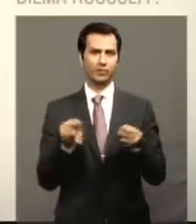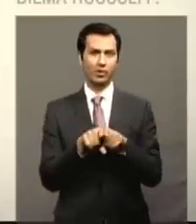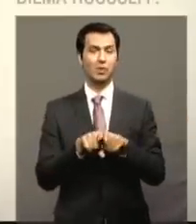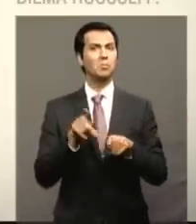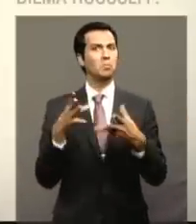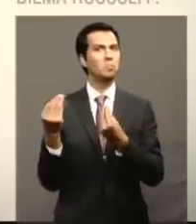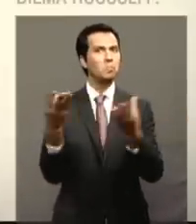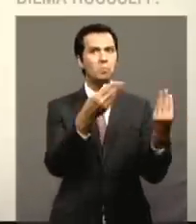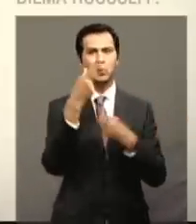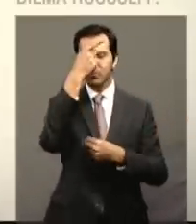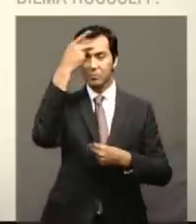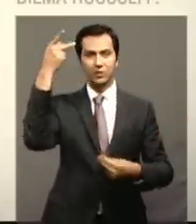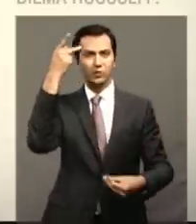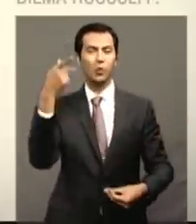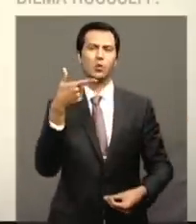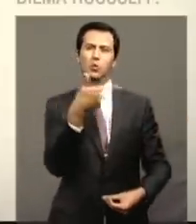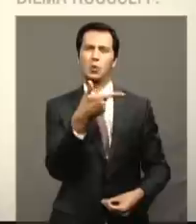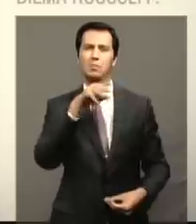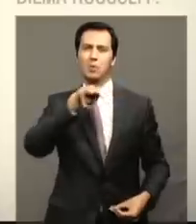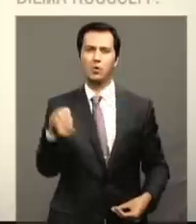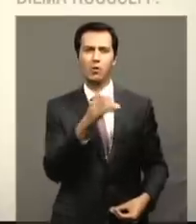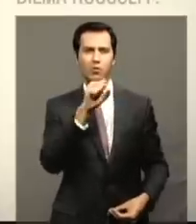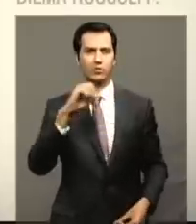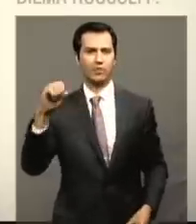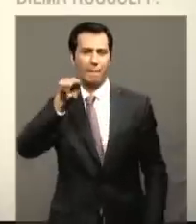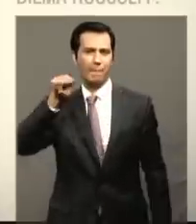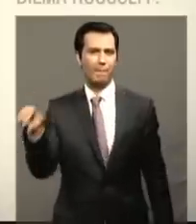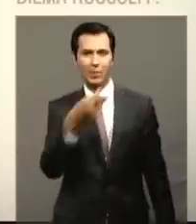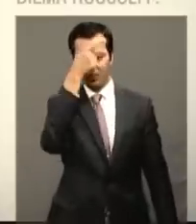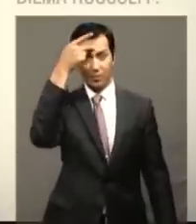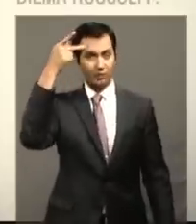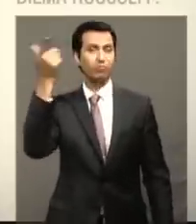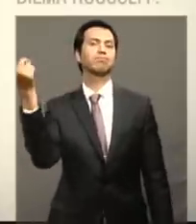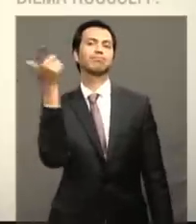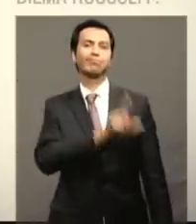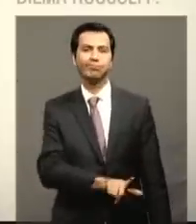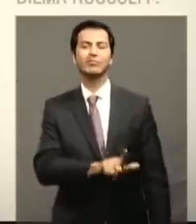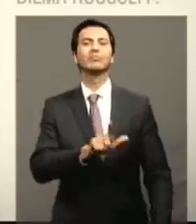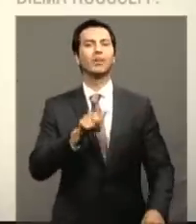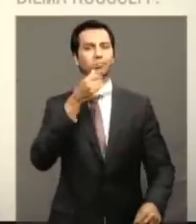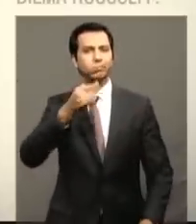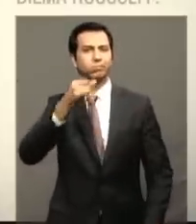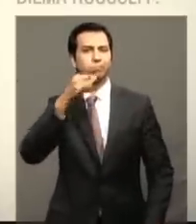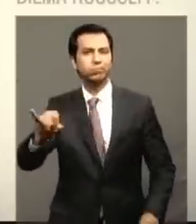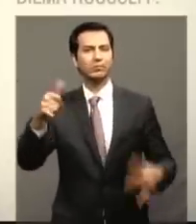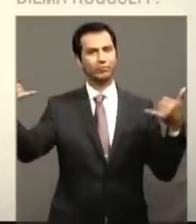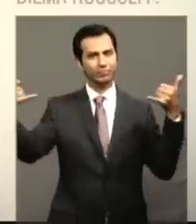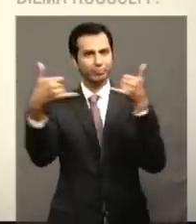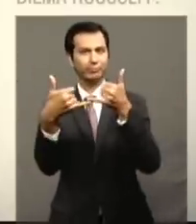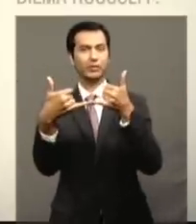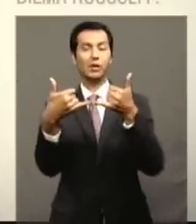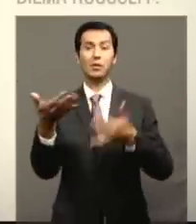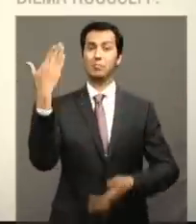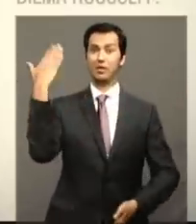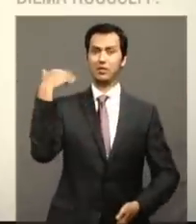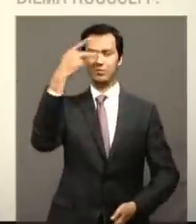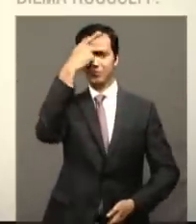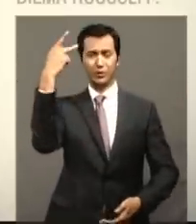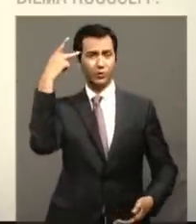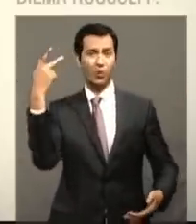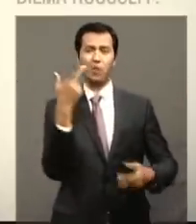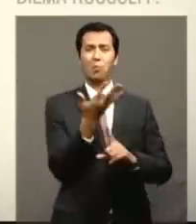a 2.800 mil moradias em todo o país essas pessoas Luciano saíram da época do